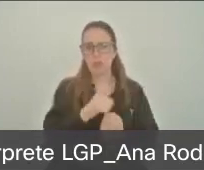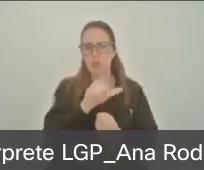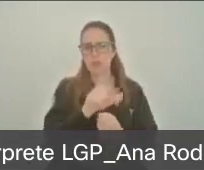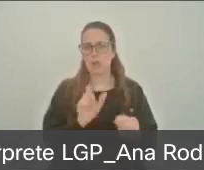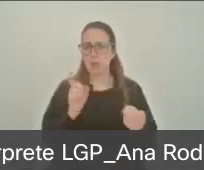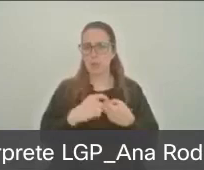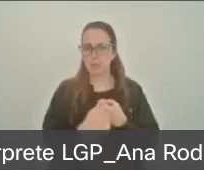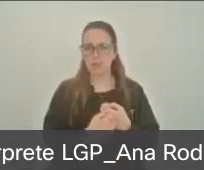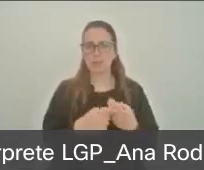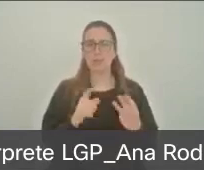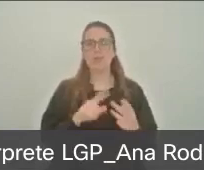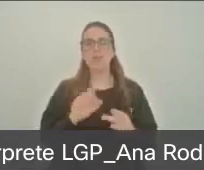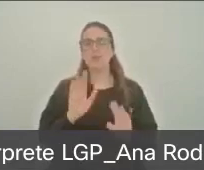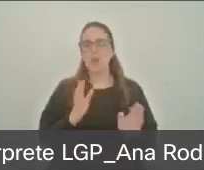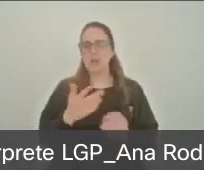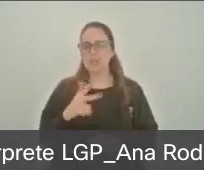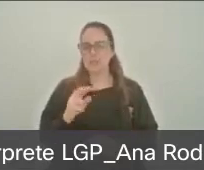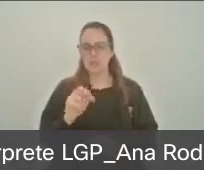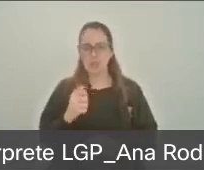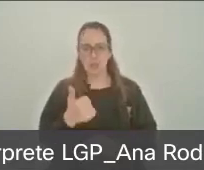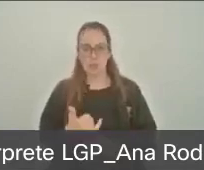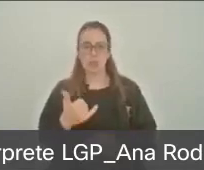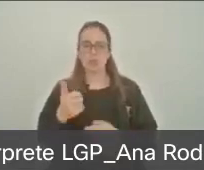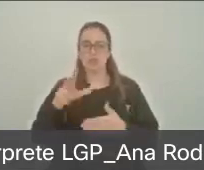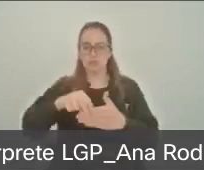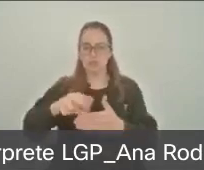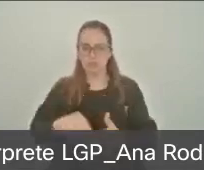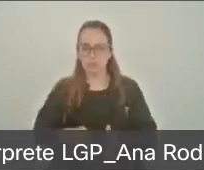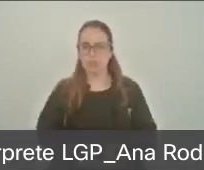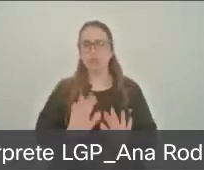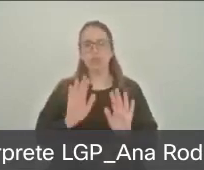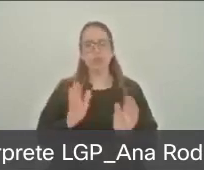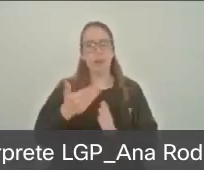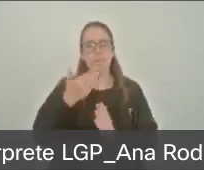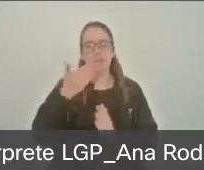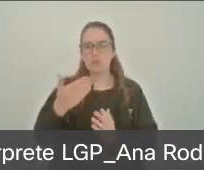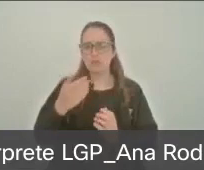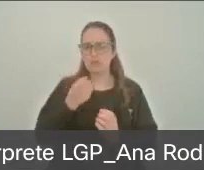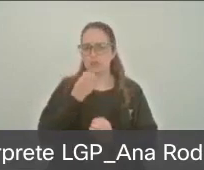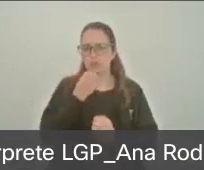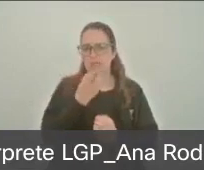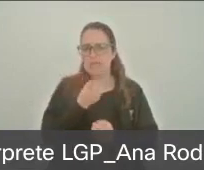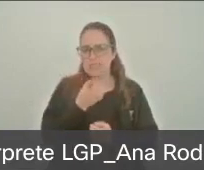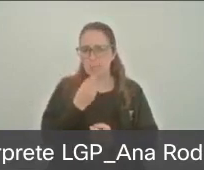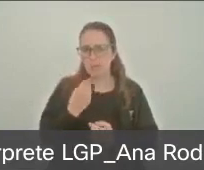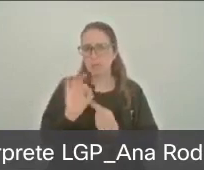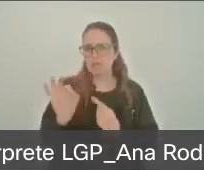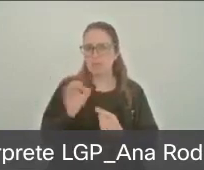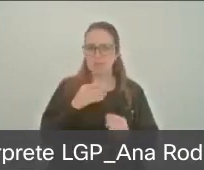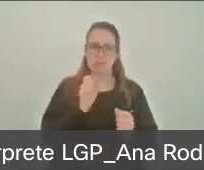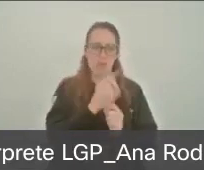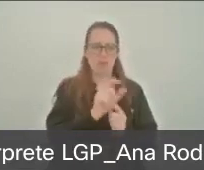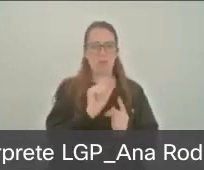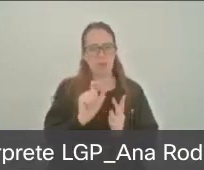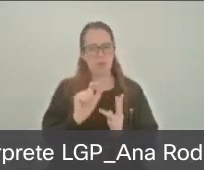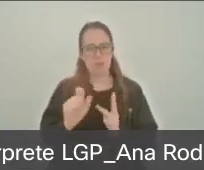apensadas 132 reclamações. Foram remetidos dezenas de ofícios com pedidos de esclarecimentos específicos dirigidos aos prestadores, ou seja,